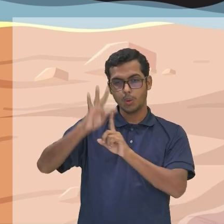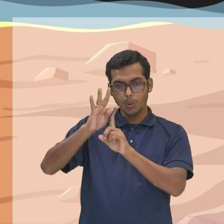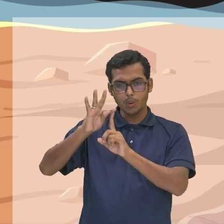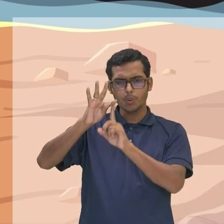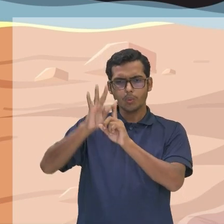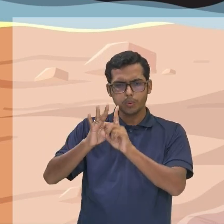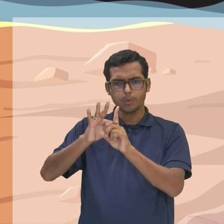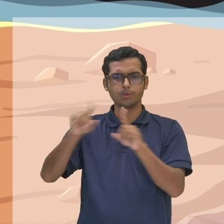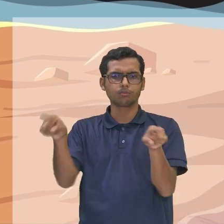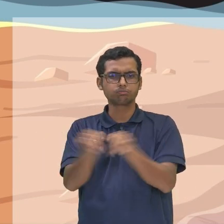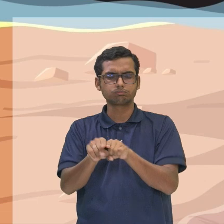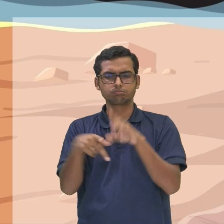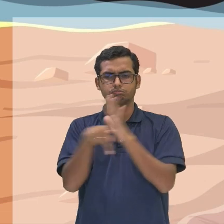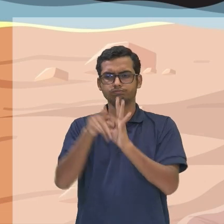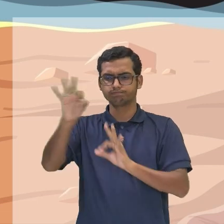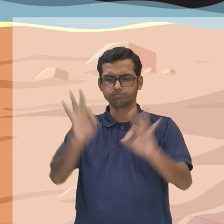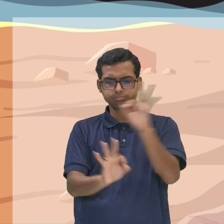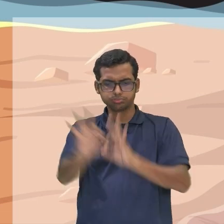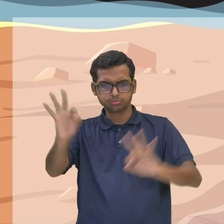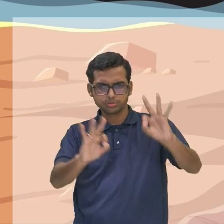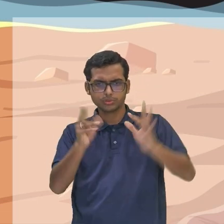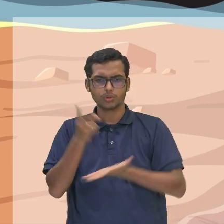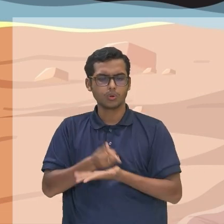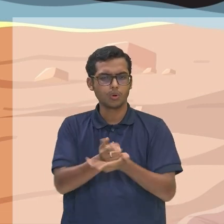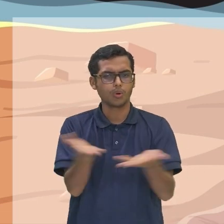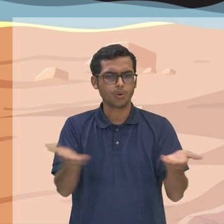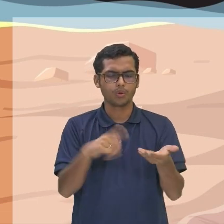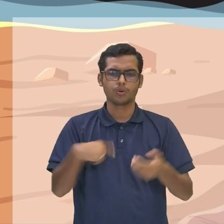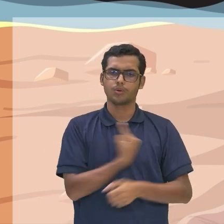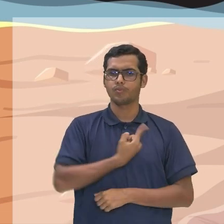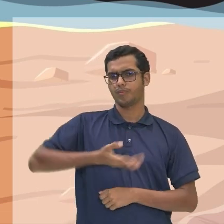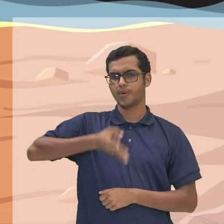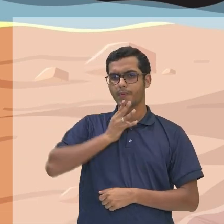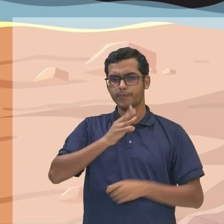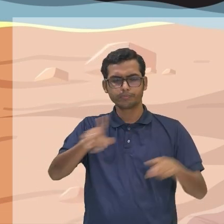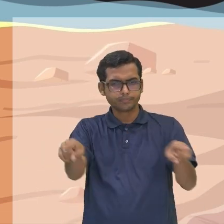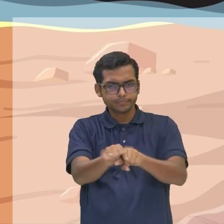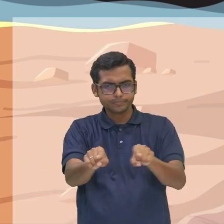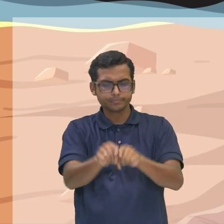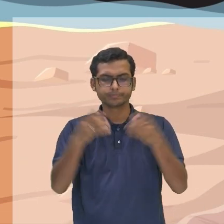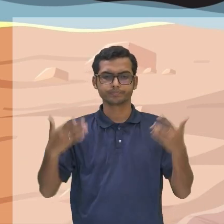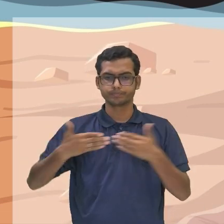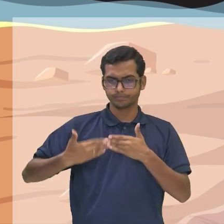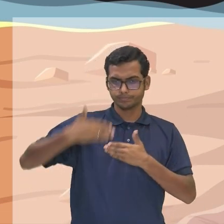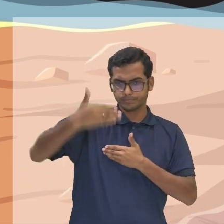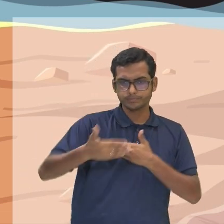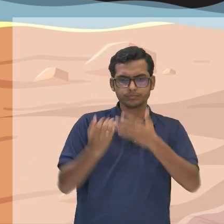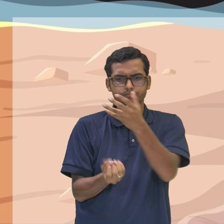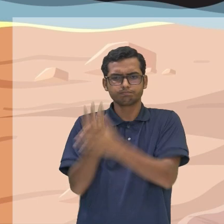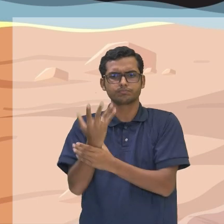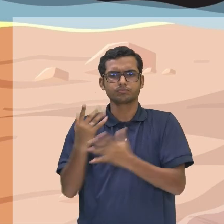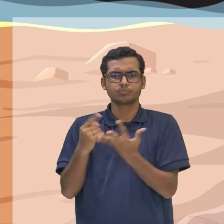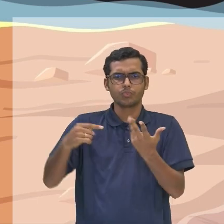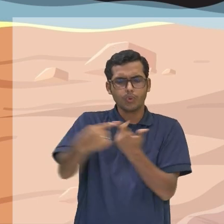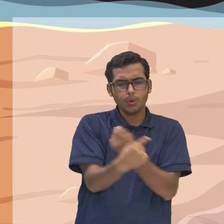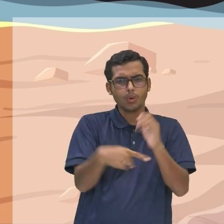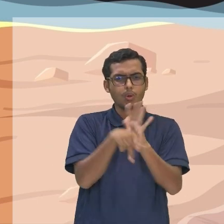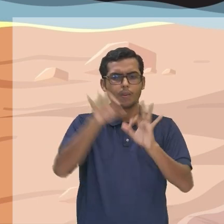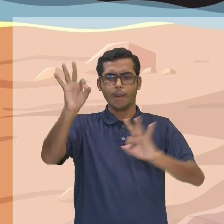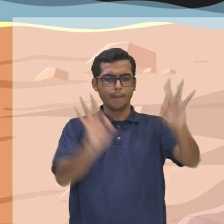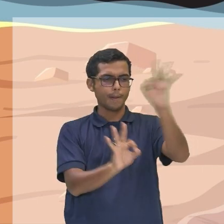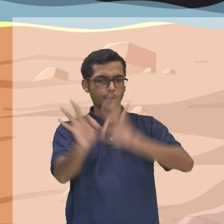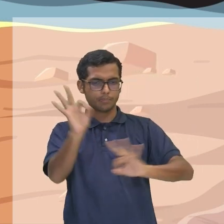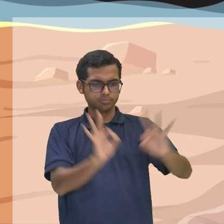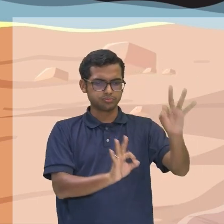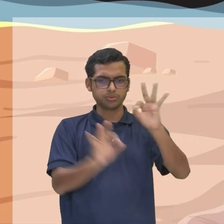as partículas estabilizaram no que a gente conhece hoje. A partir de então, surgiram, essas partículas começaram a